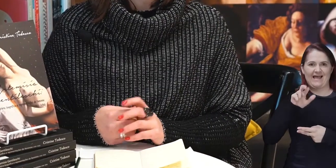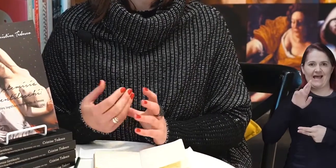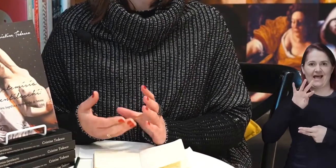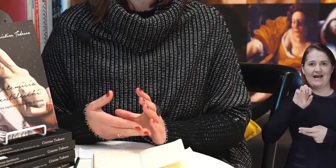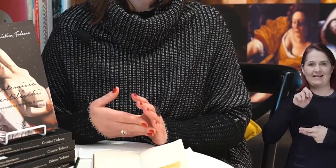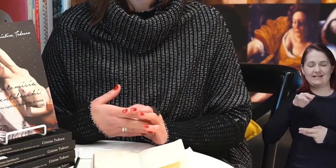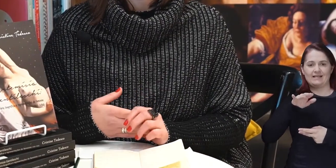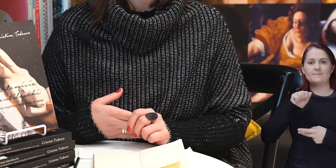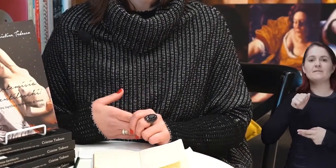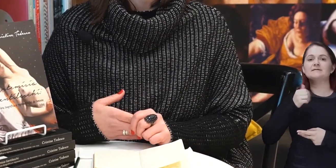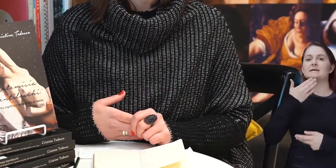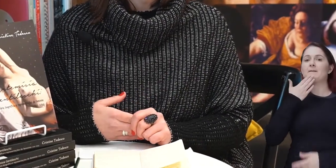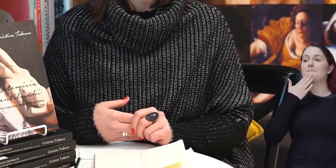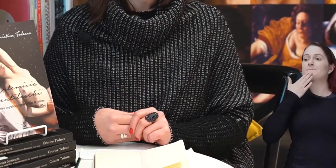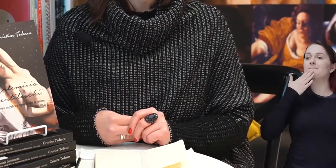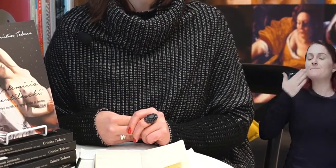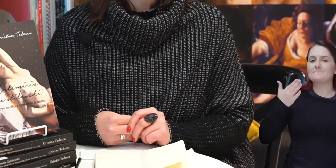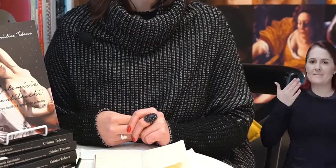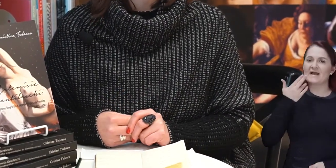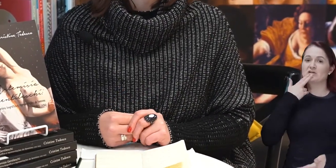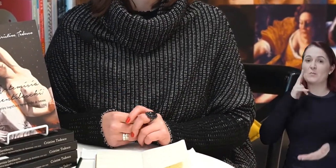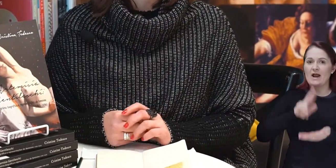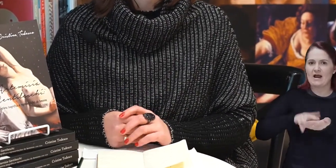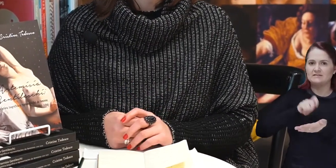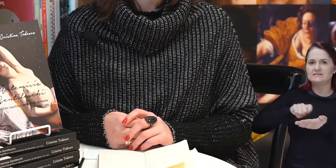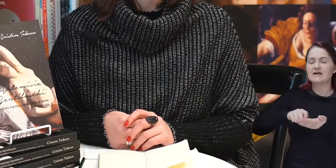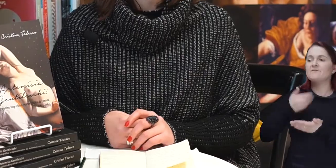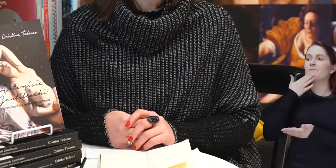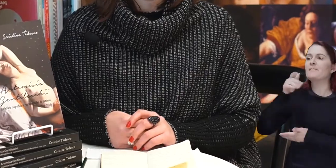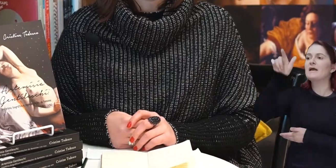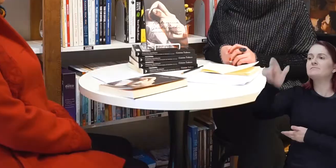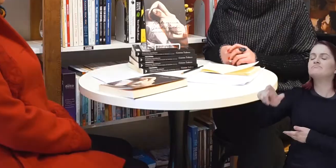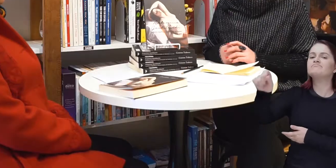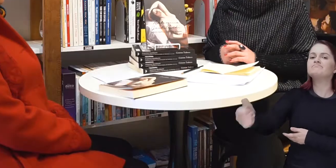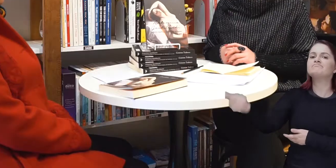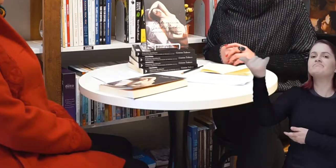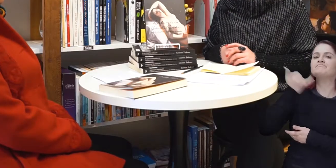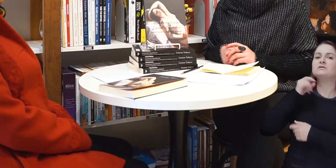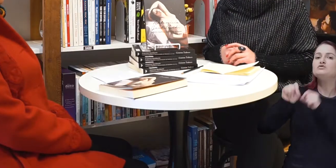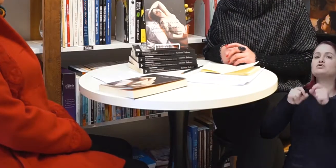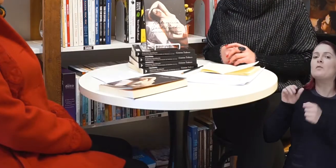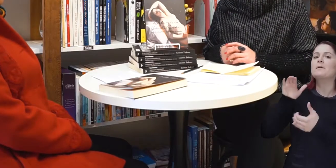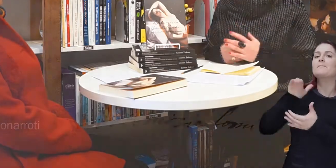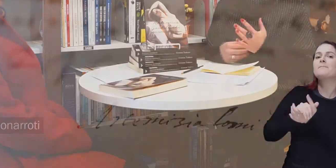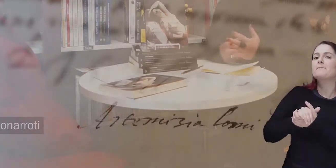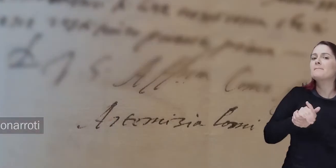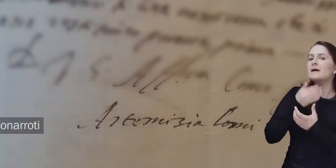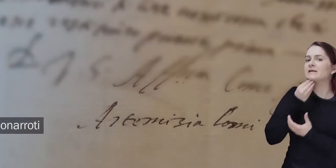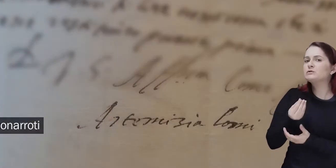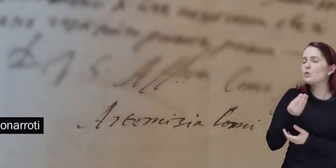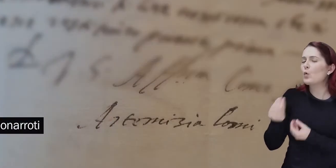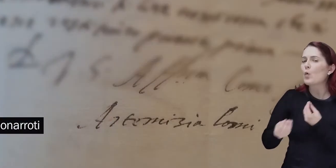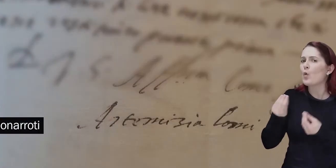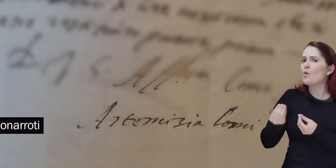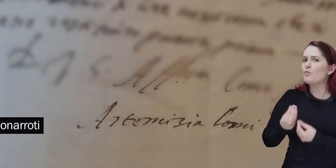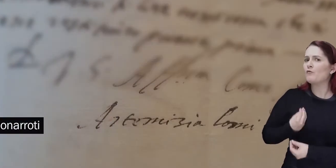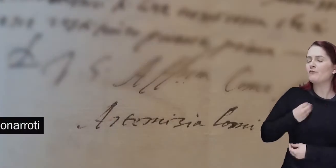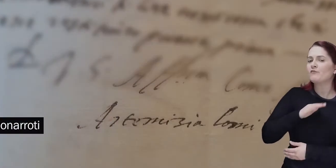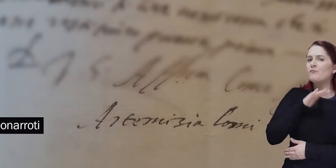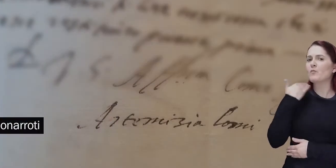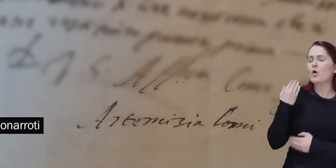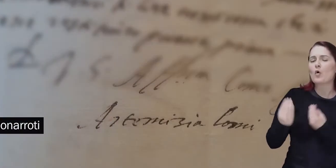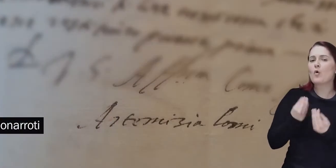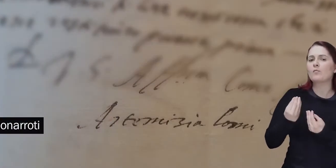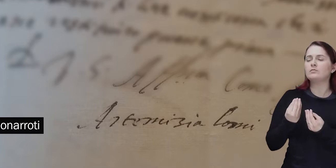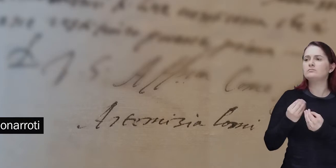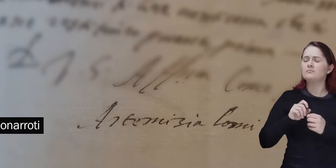Artemisia escreve a um mecenas uma correspondência pedindo notícias do marido. Ela escreve algo como: "Sabes notícias do meu marido, se é vivo